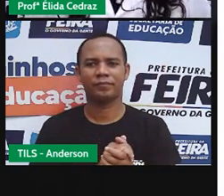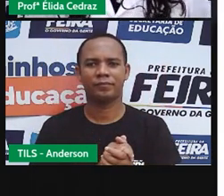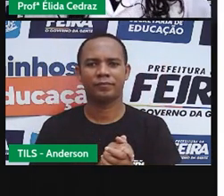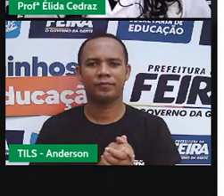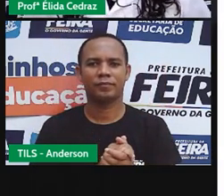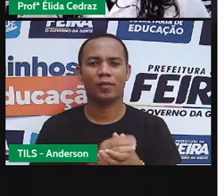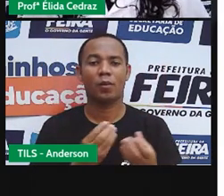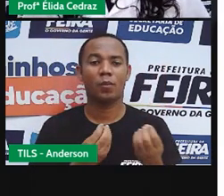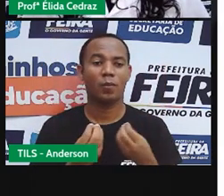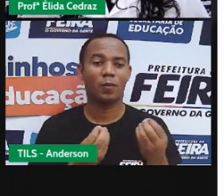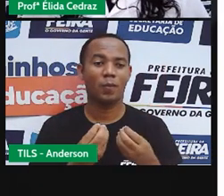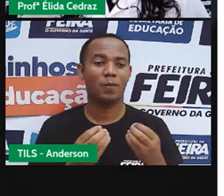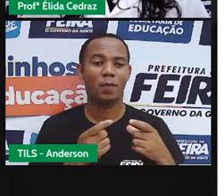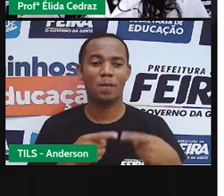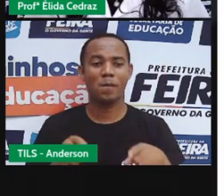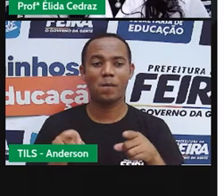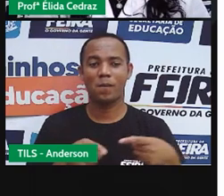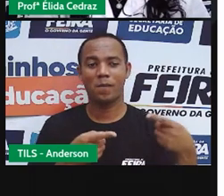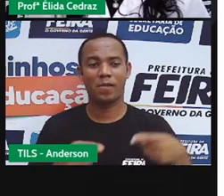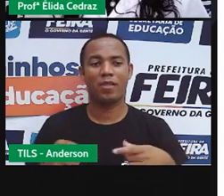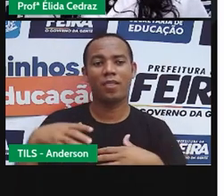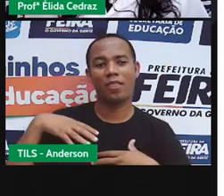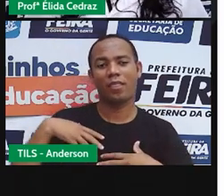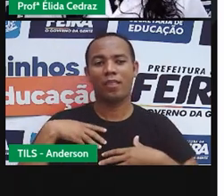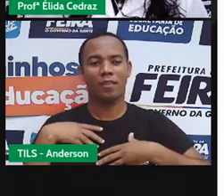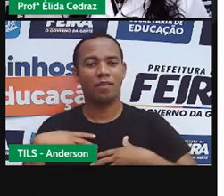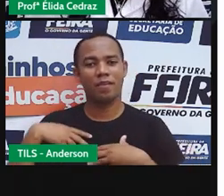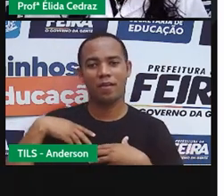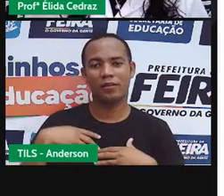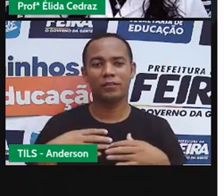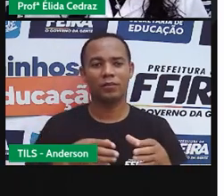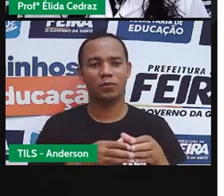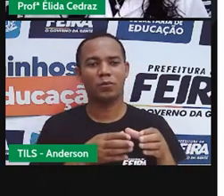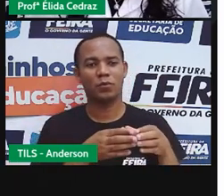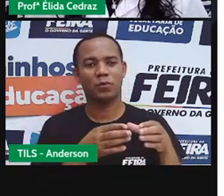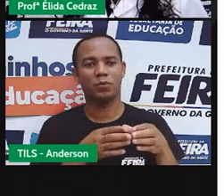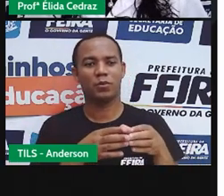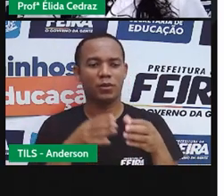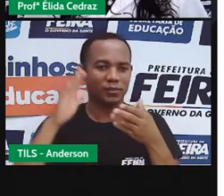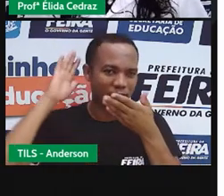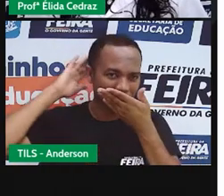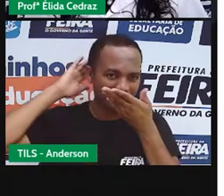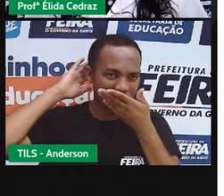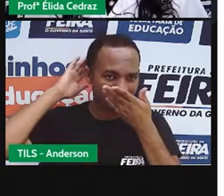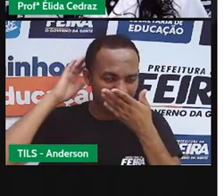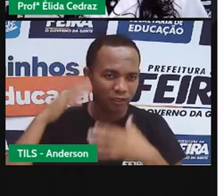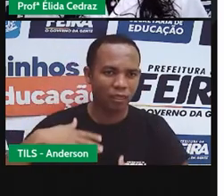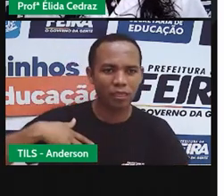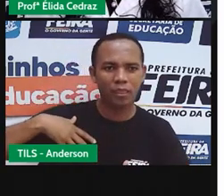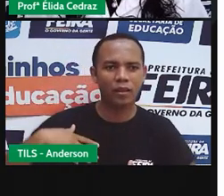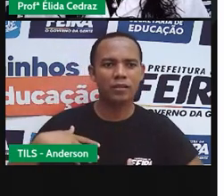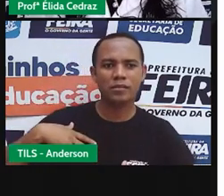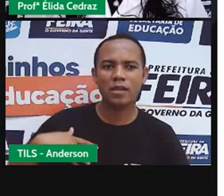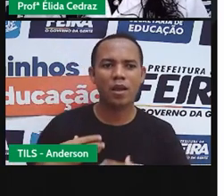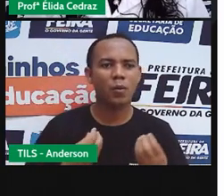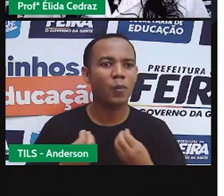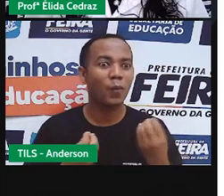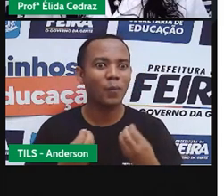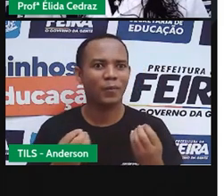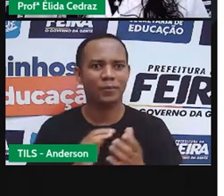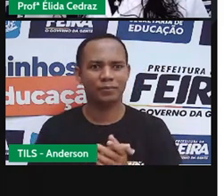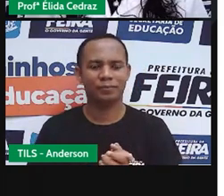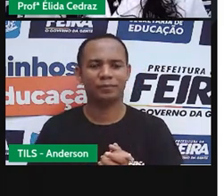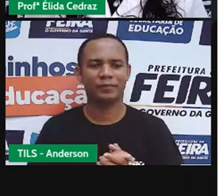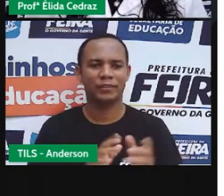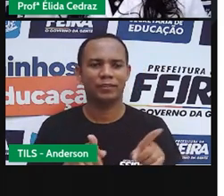O ritmo musical e as danças que nós temos de contribuição indígena. As danças indígenas